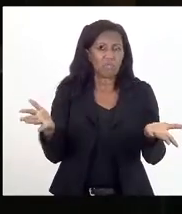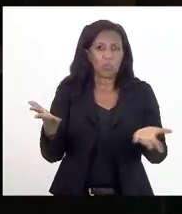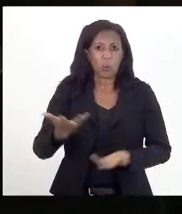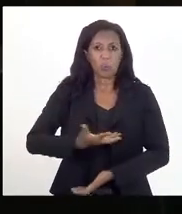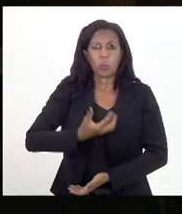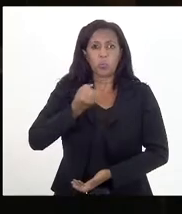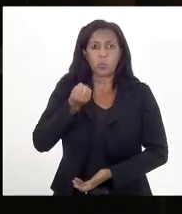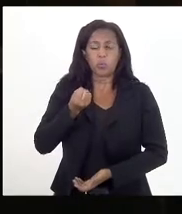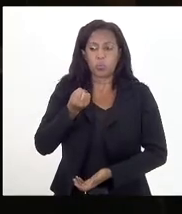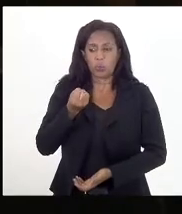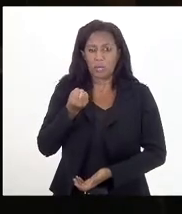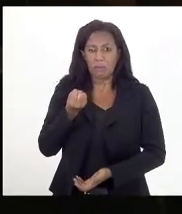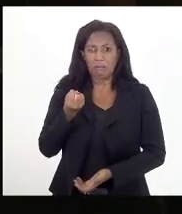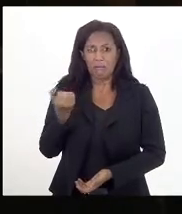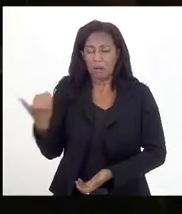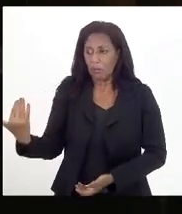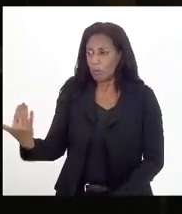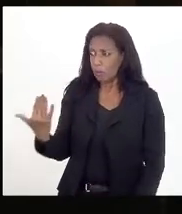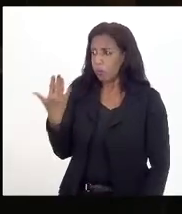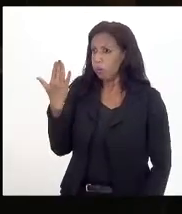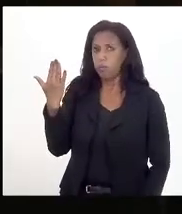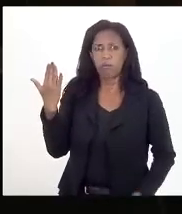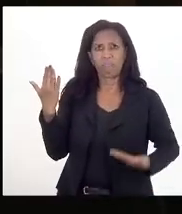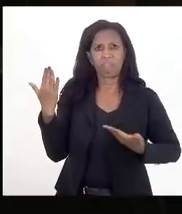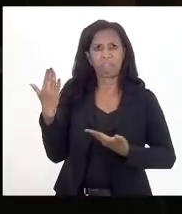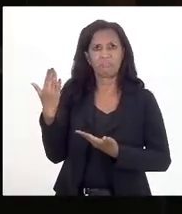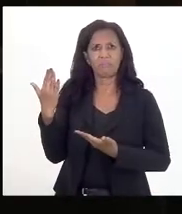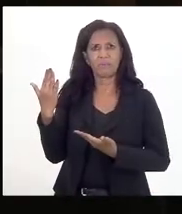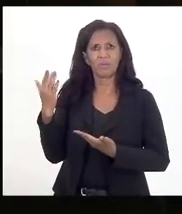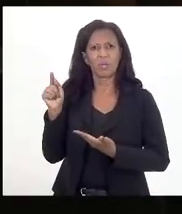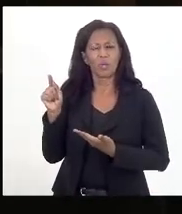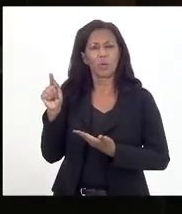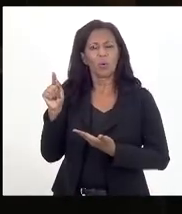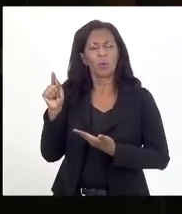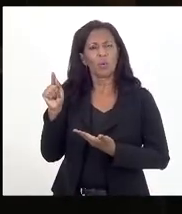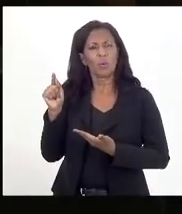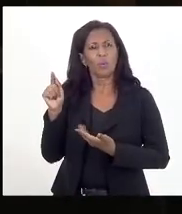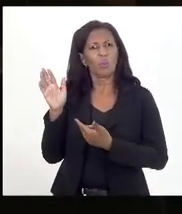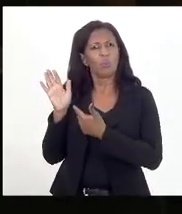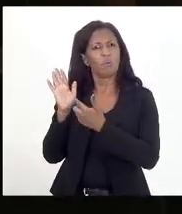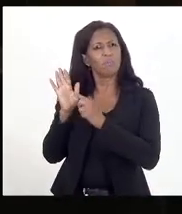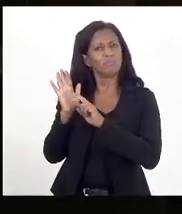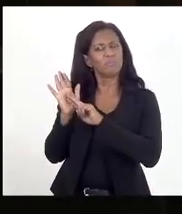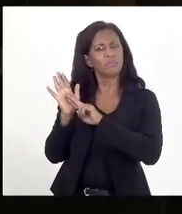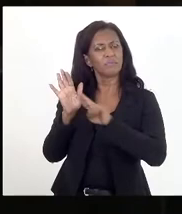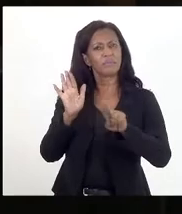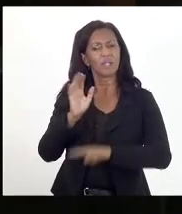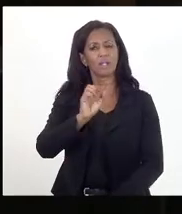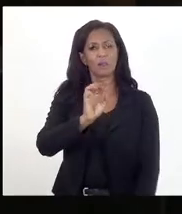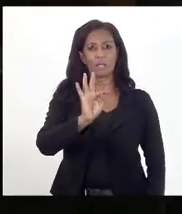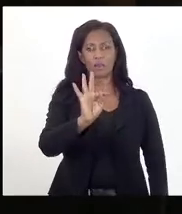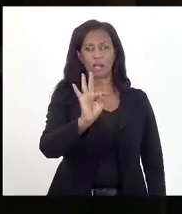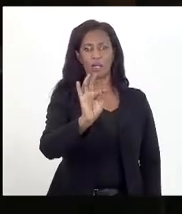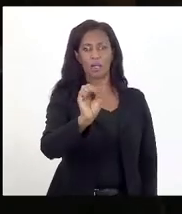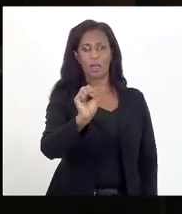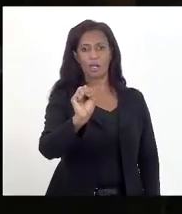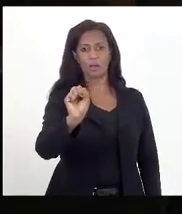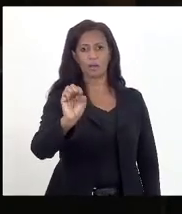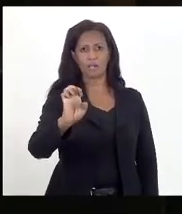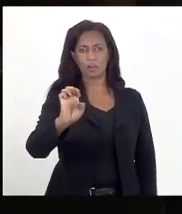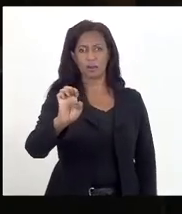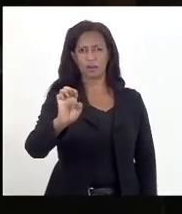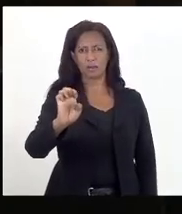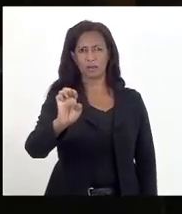surpresa ao nos deparamos com uma decisão do TSE um